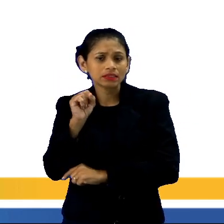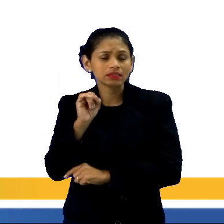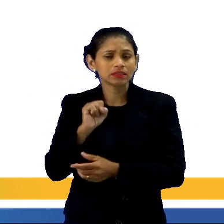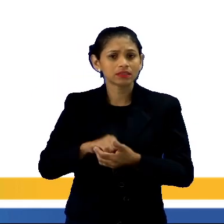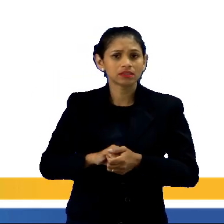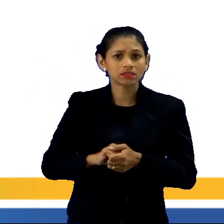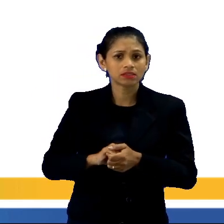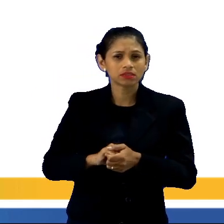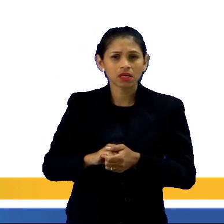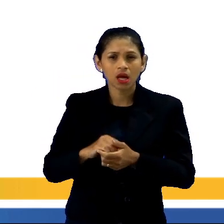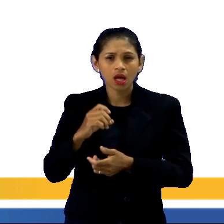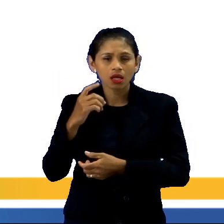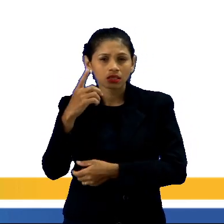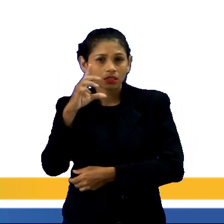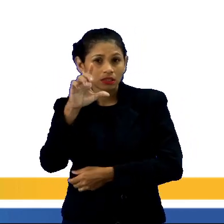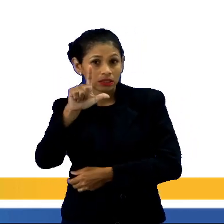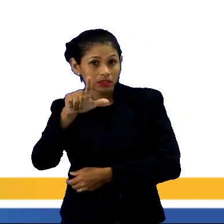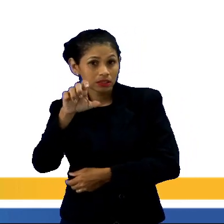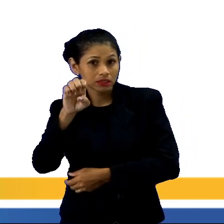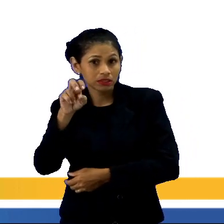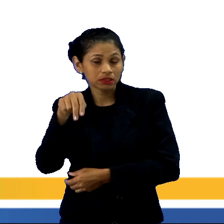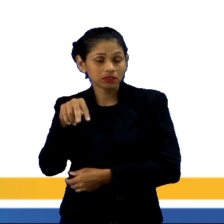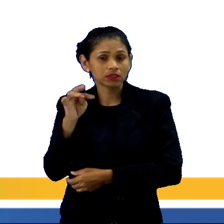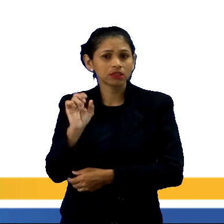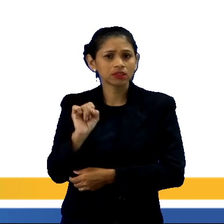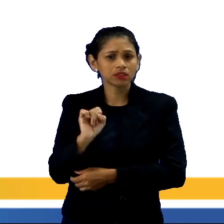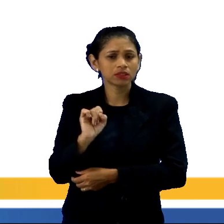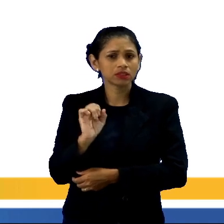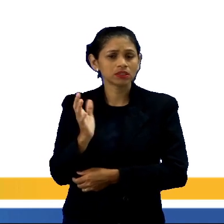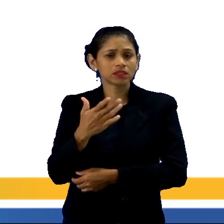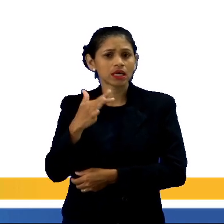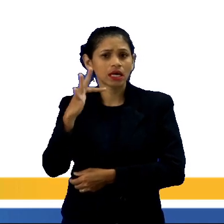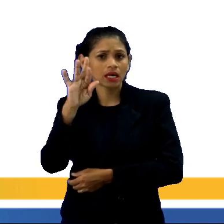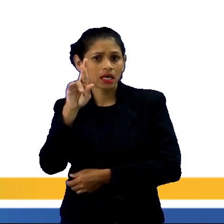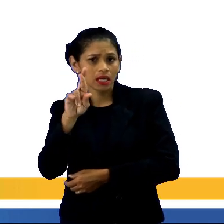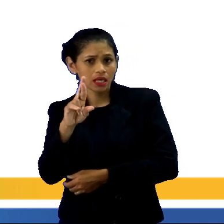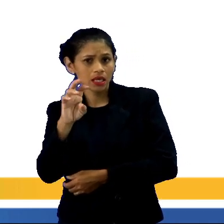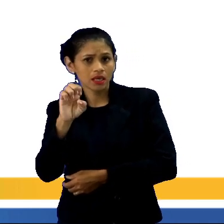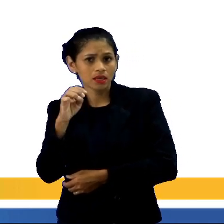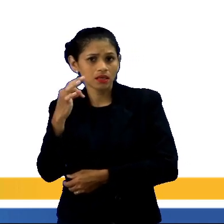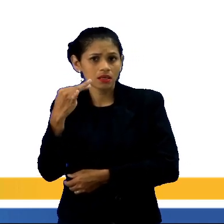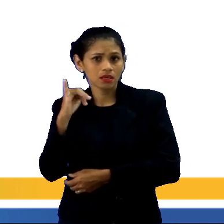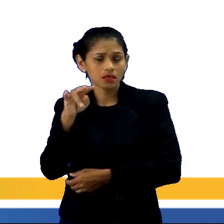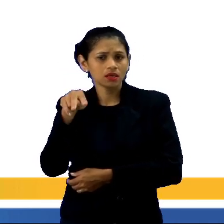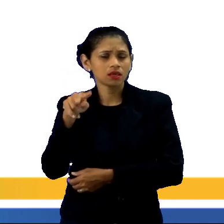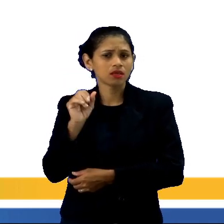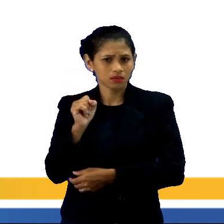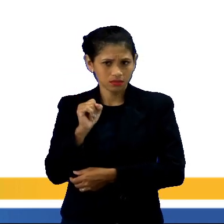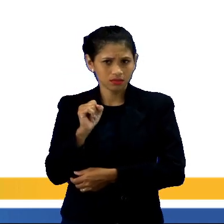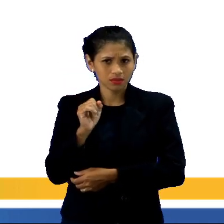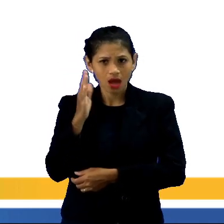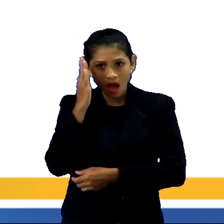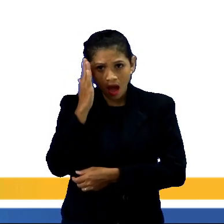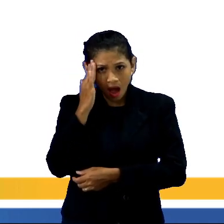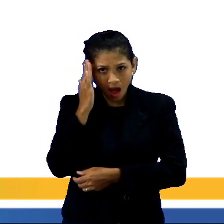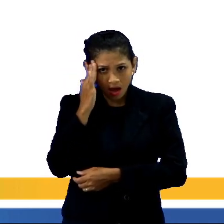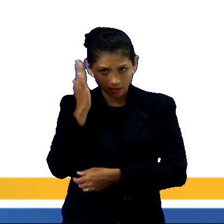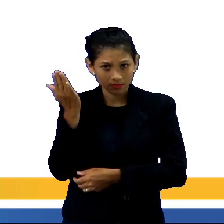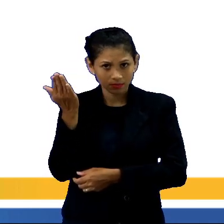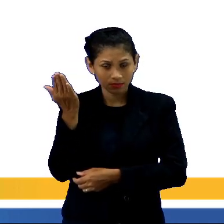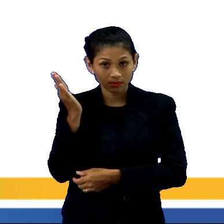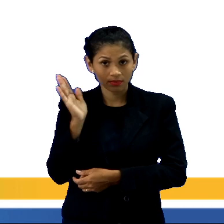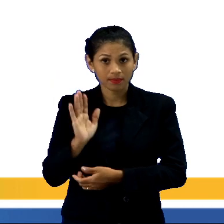retina? E ainda de qual sentido tudo isso faz parte? A outra pergunta que eu tenho para vocês é a